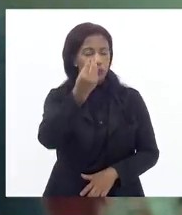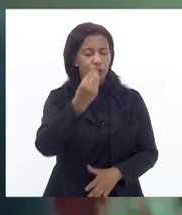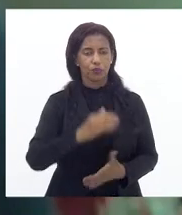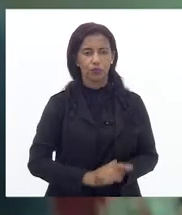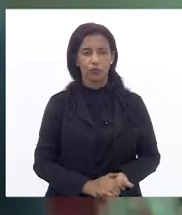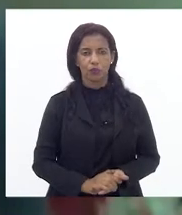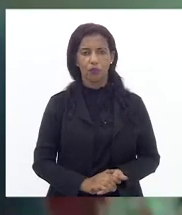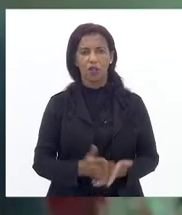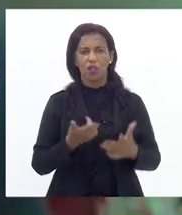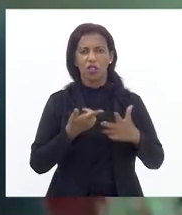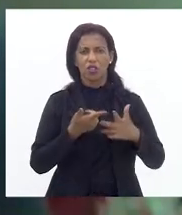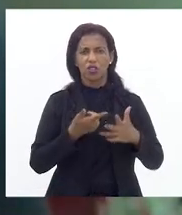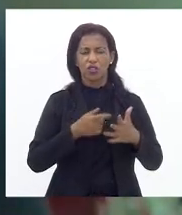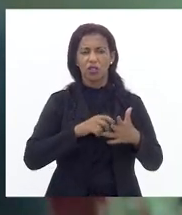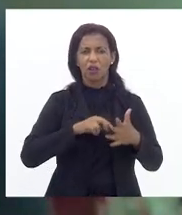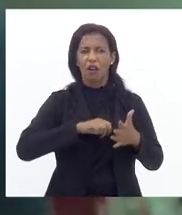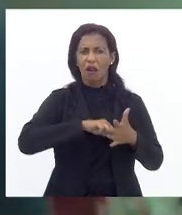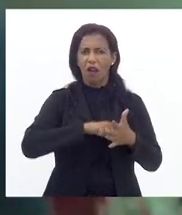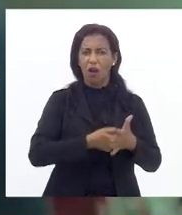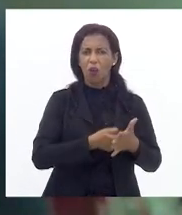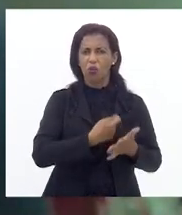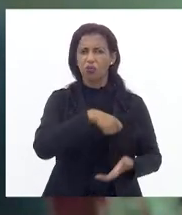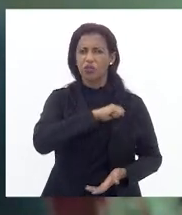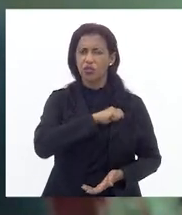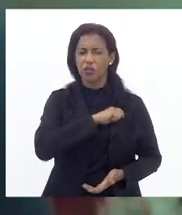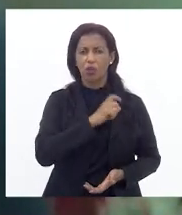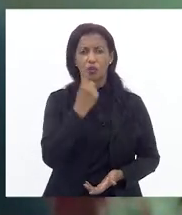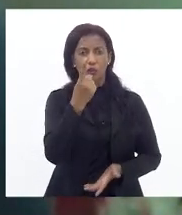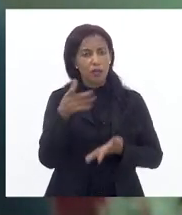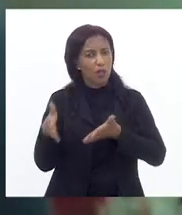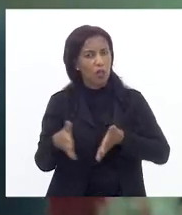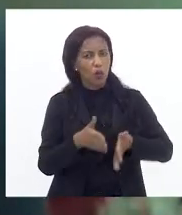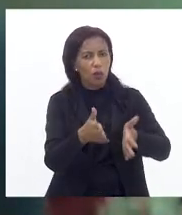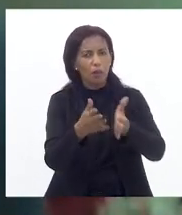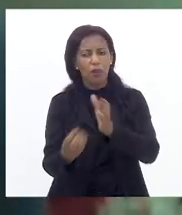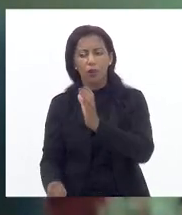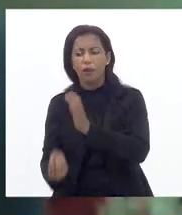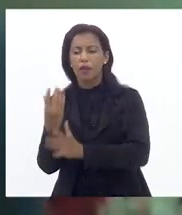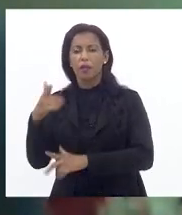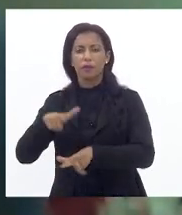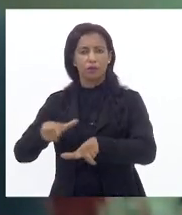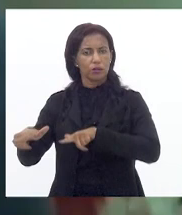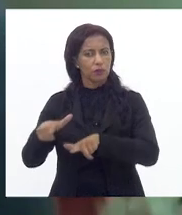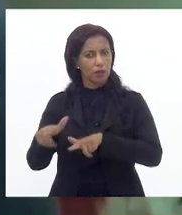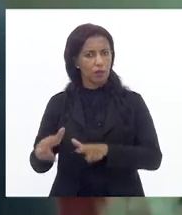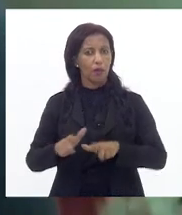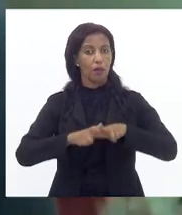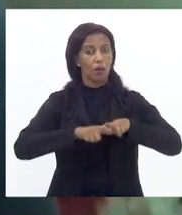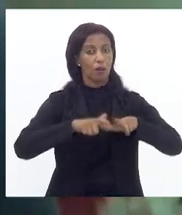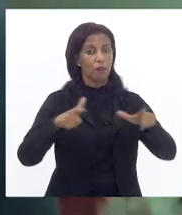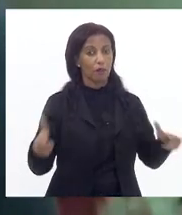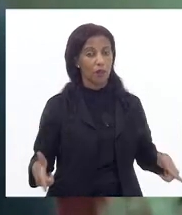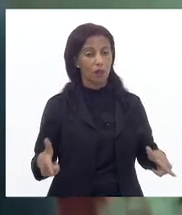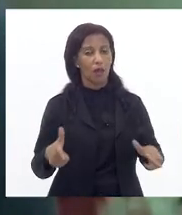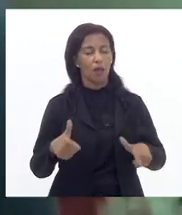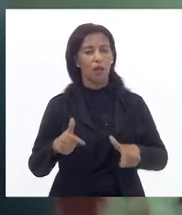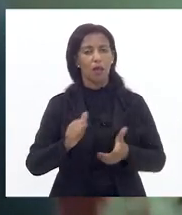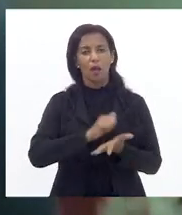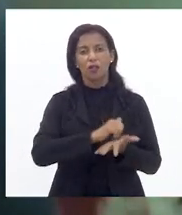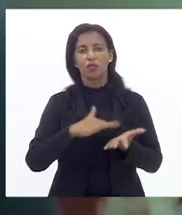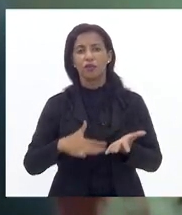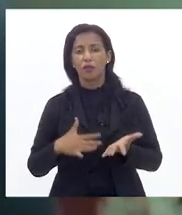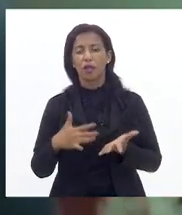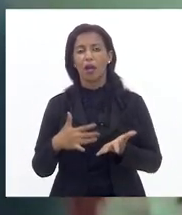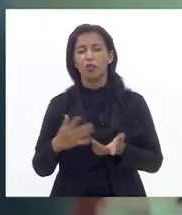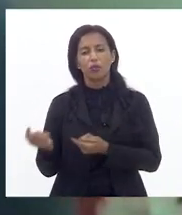de arrocho fiscal só tem um caminho criação de entregas como aumentar a atividade